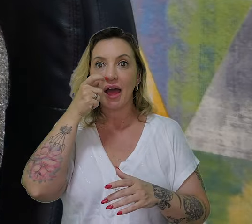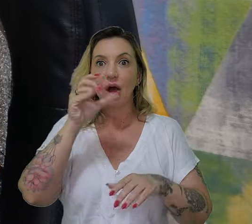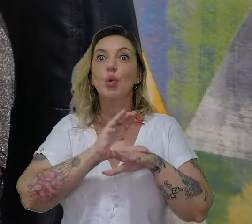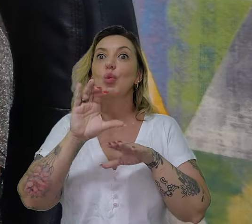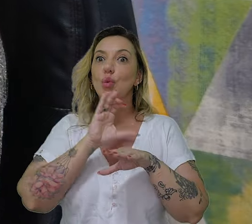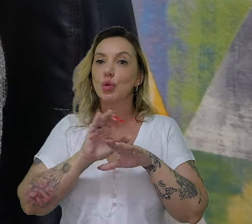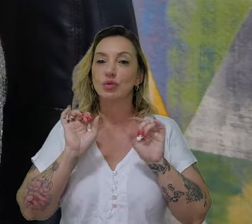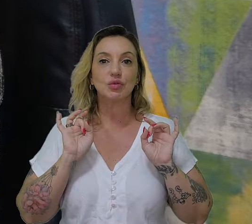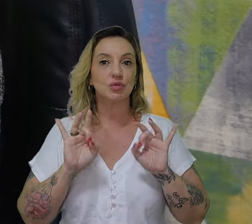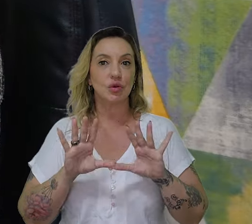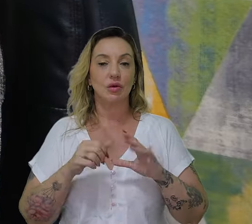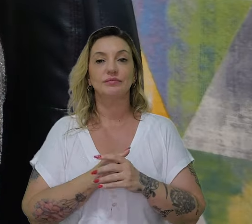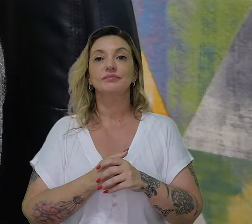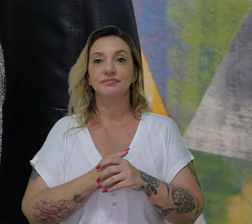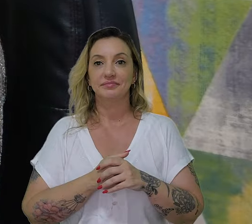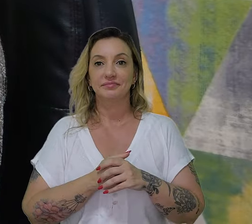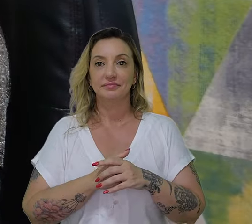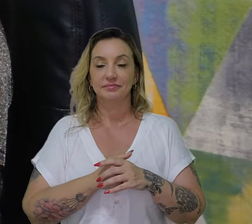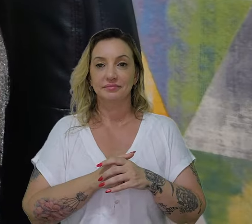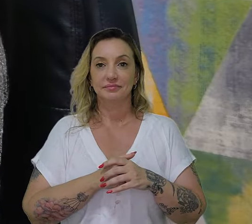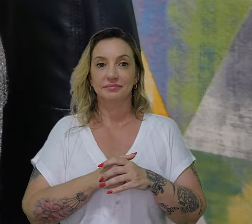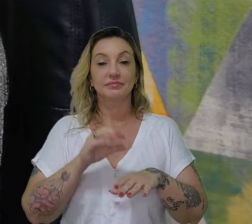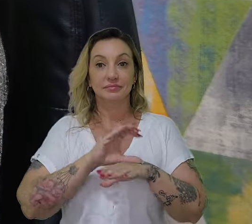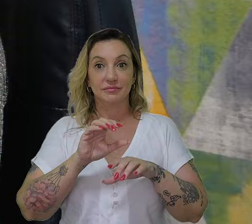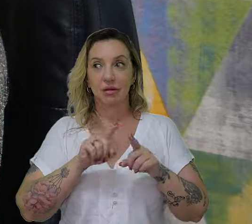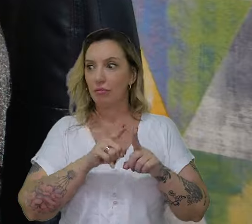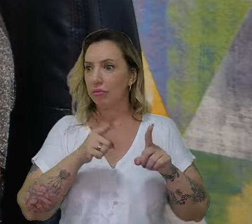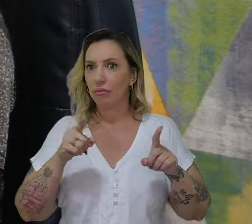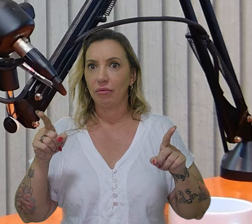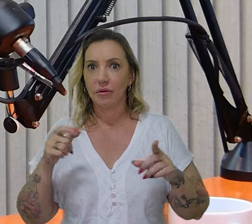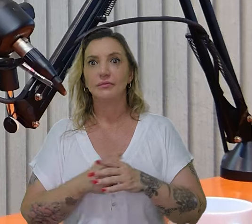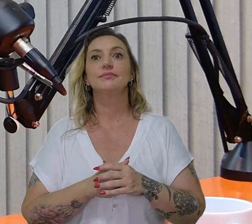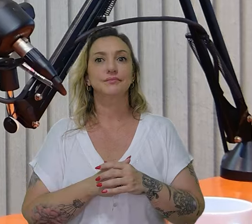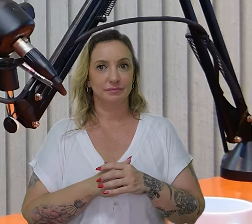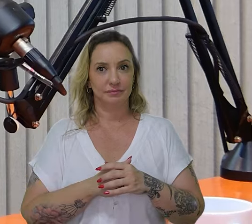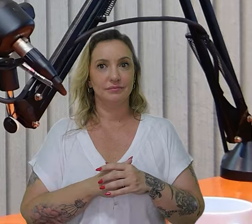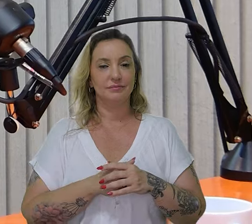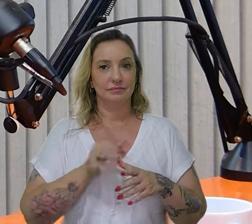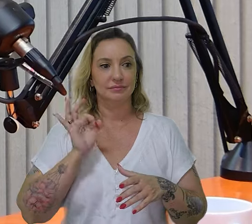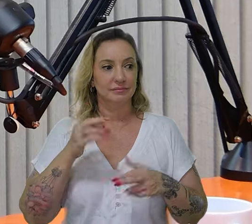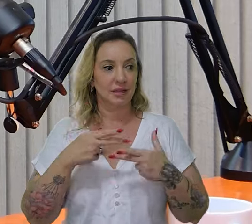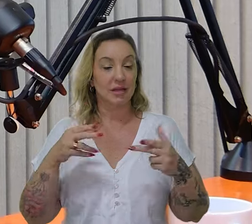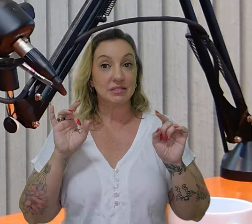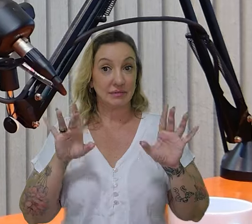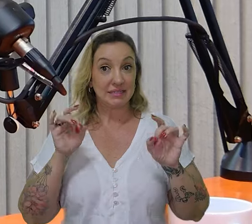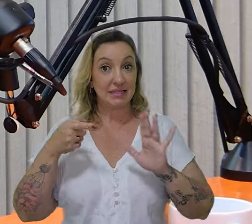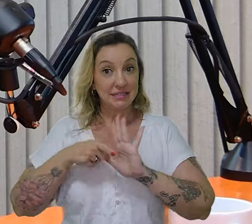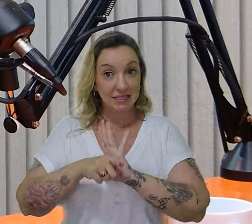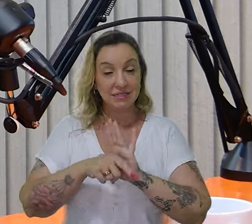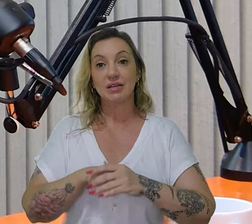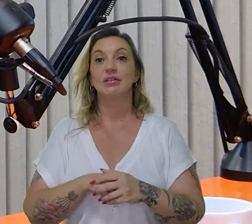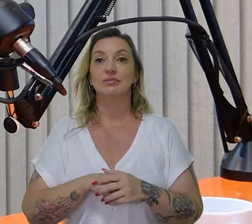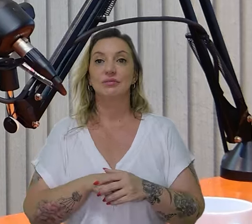curso só disso né Eh e um curso extenso né de é um é um é É a coisa da especialização né